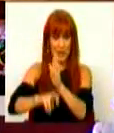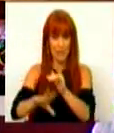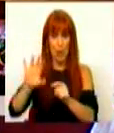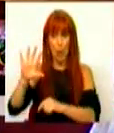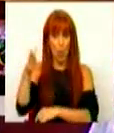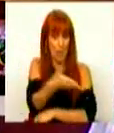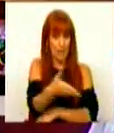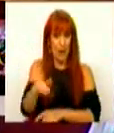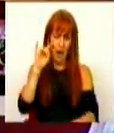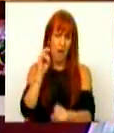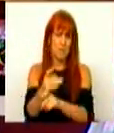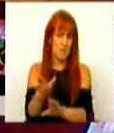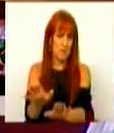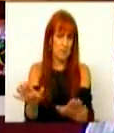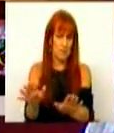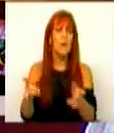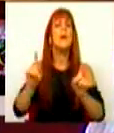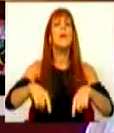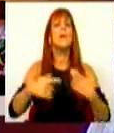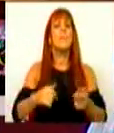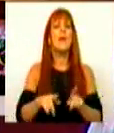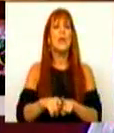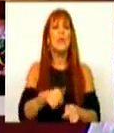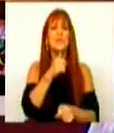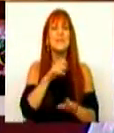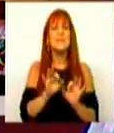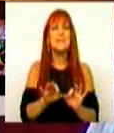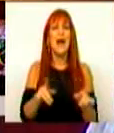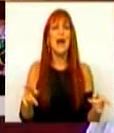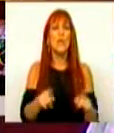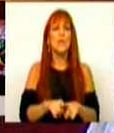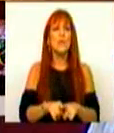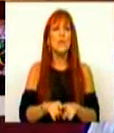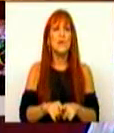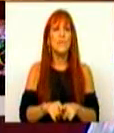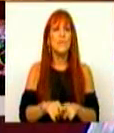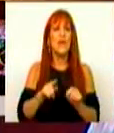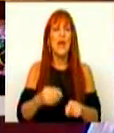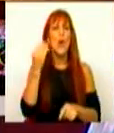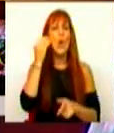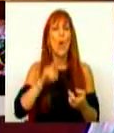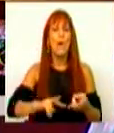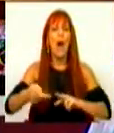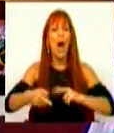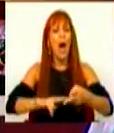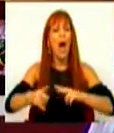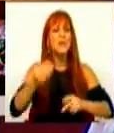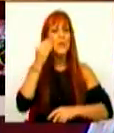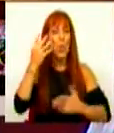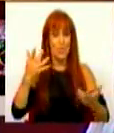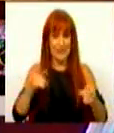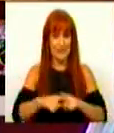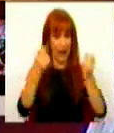caso concreto o exijam, bem para determinar os termos concretos em que se executa essa mesma alternância.